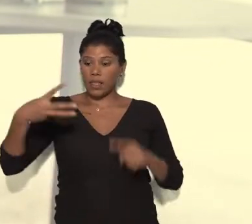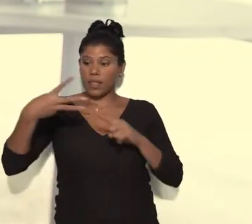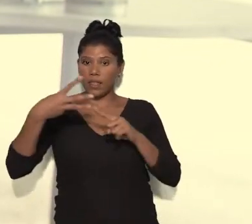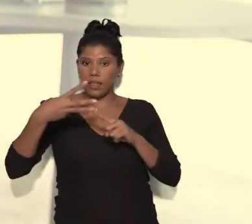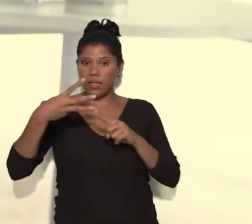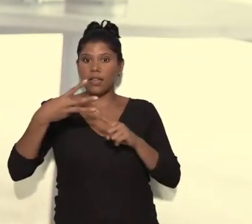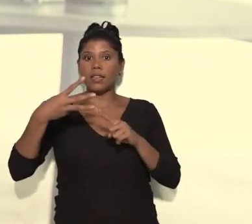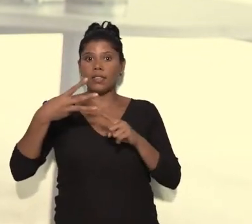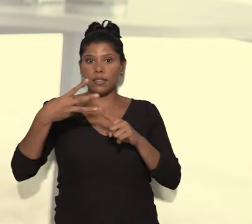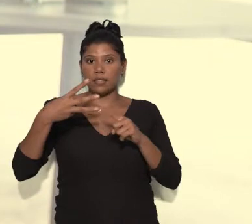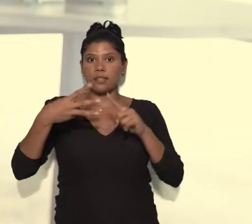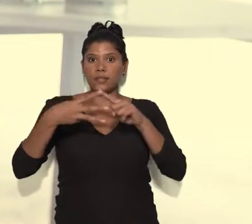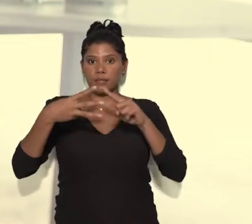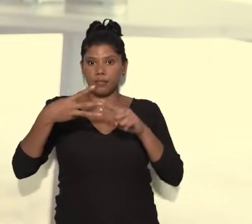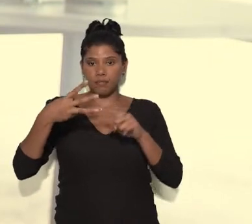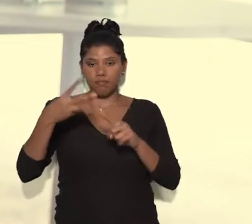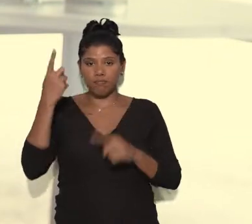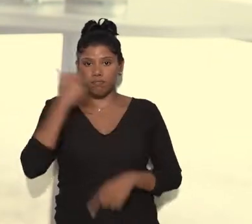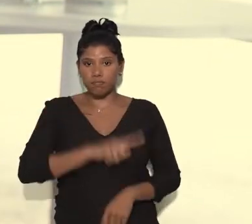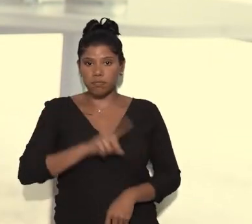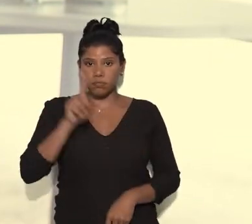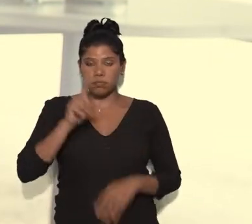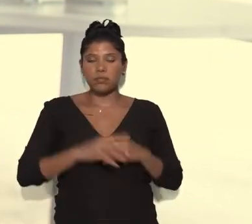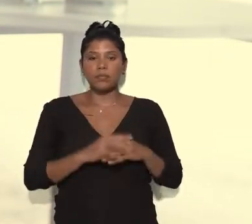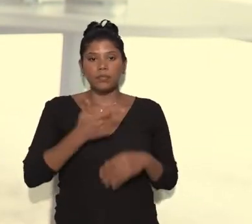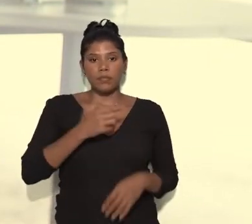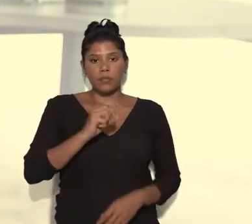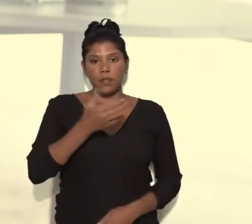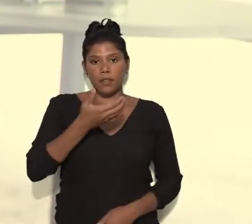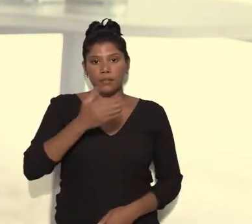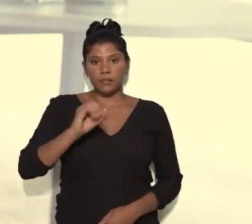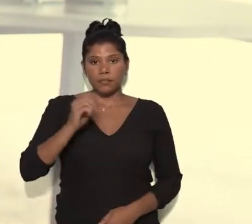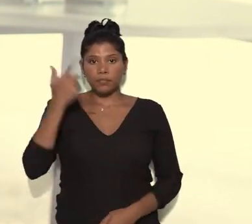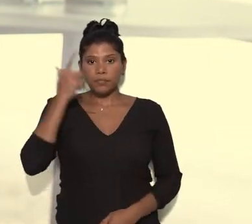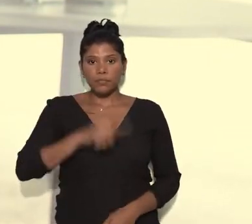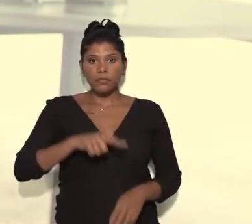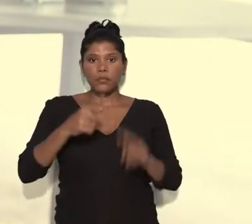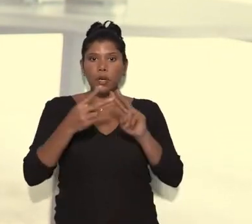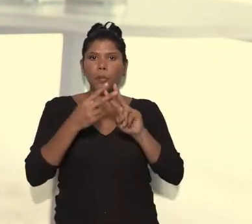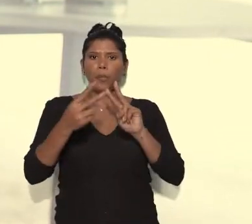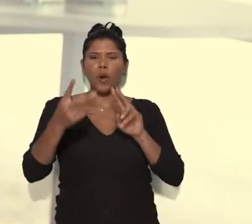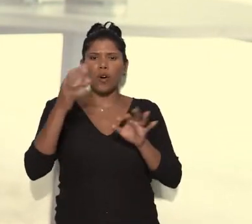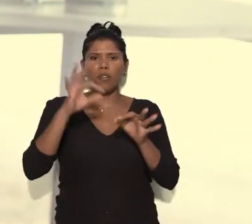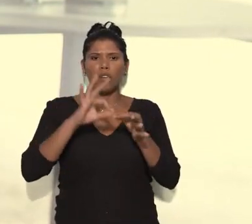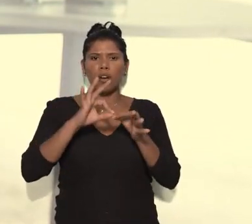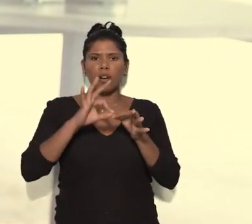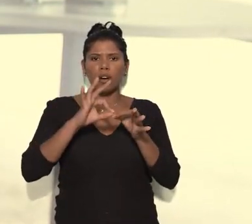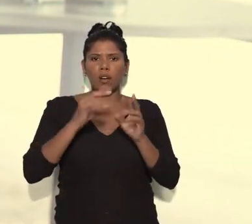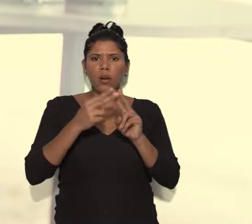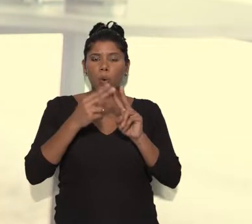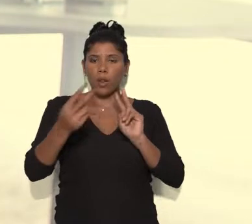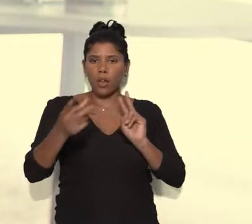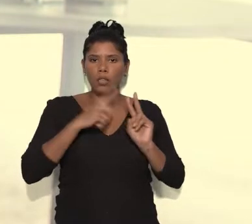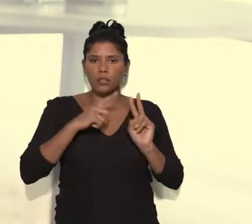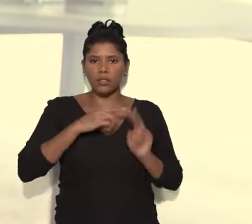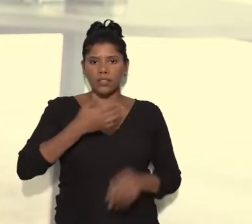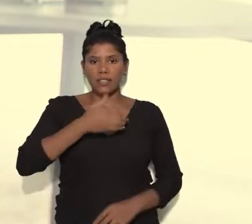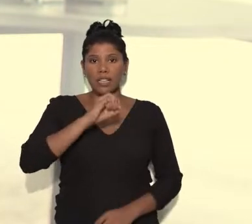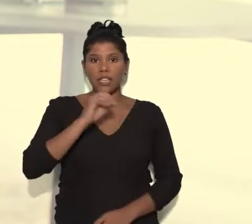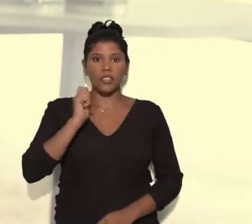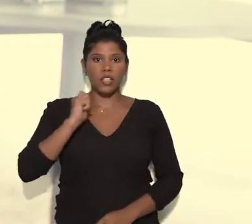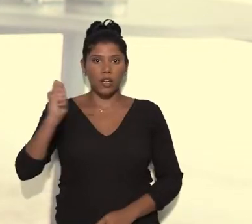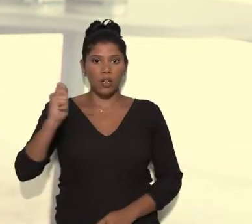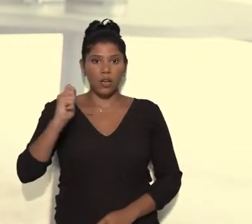Deodoro. 2020 eu fui campeão de uma prova online que teve durante a pandemia, no dia 3 de agosto, tivemos uma